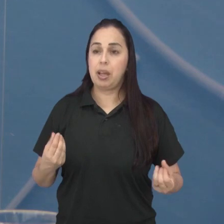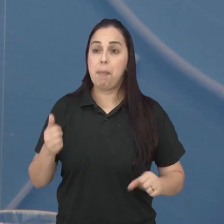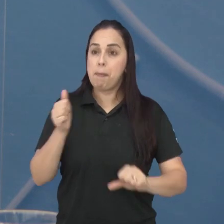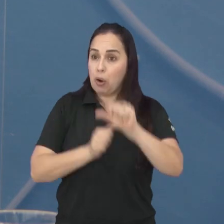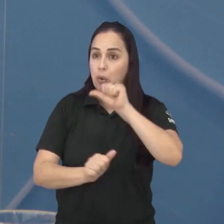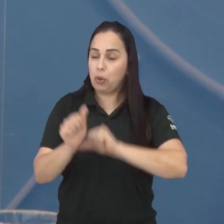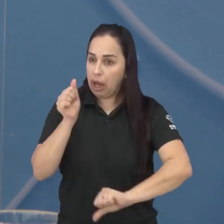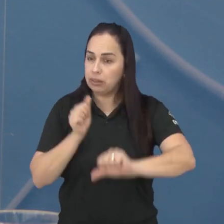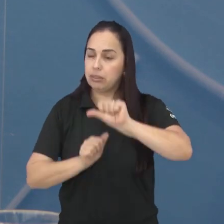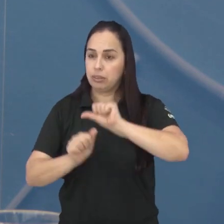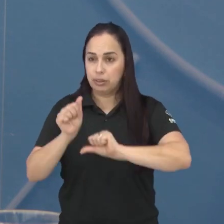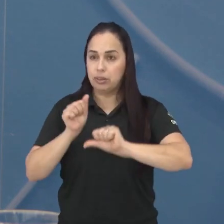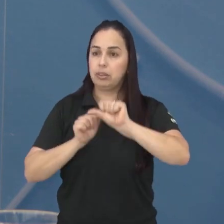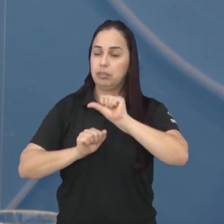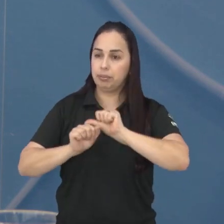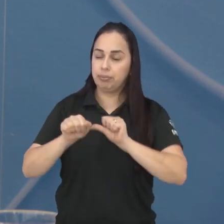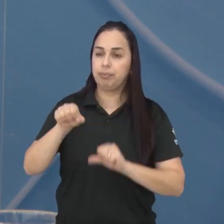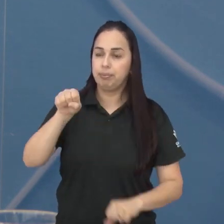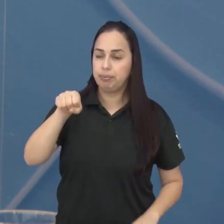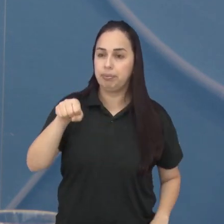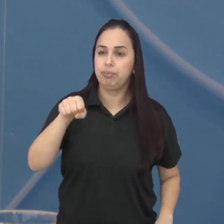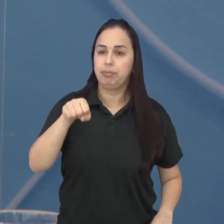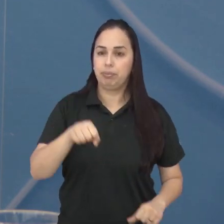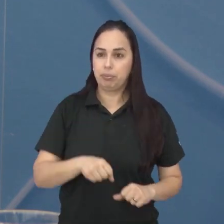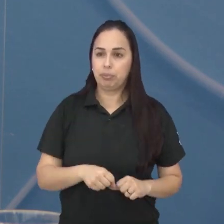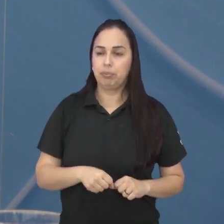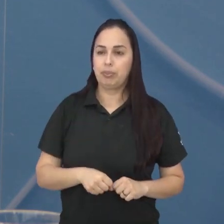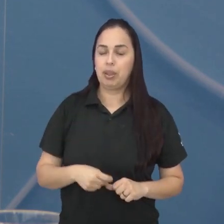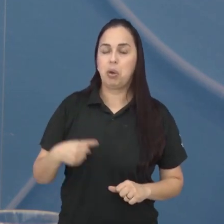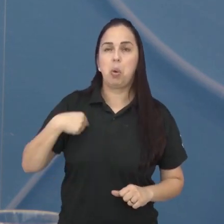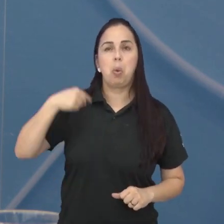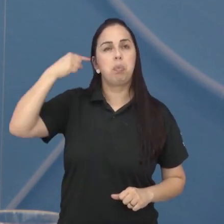formatos, né? Dessa, vamos dizer assim, forma de pensar